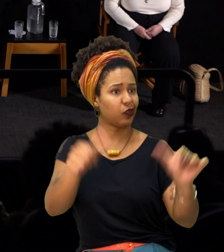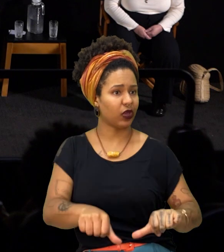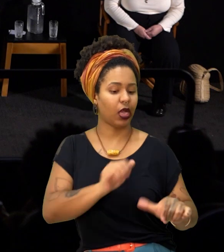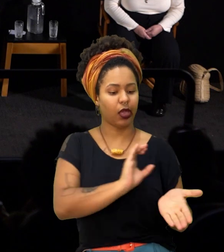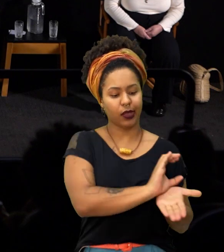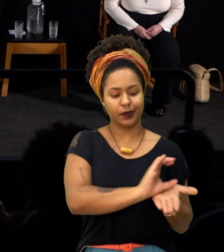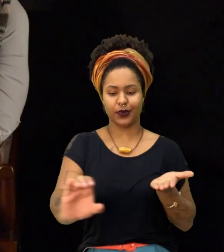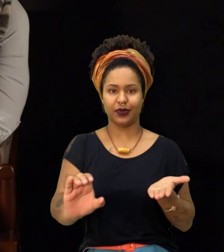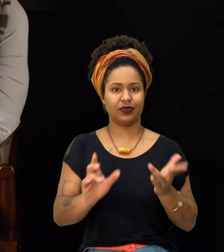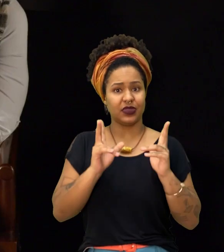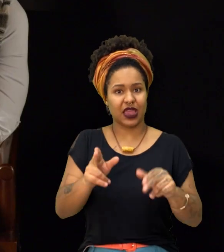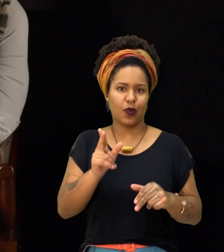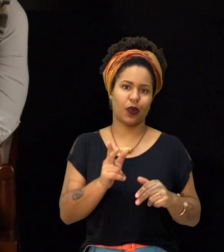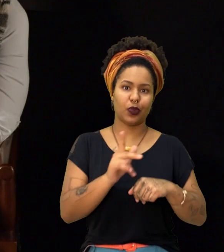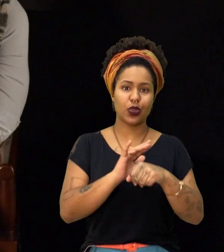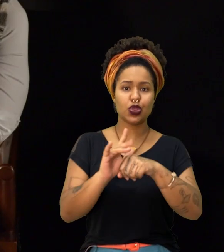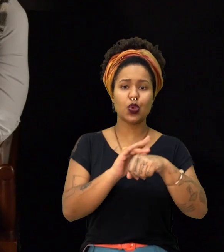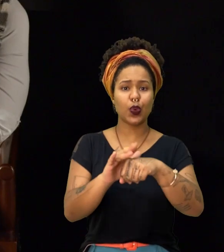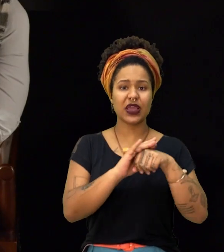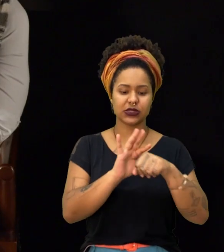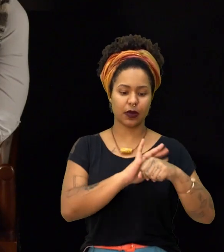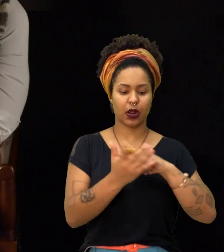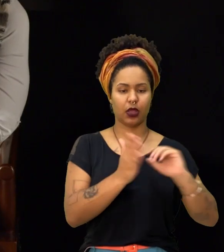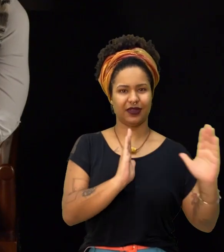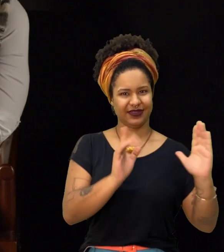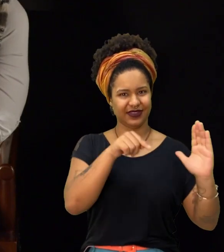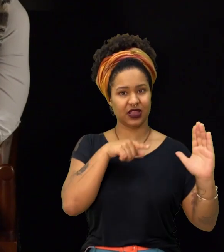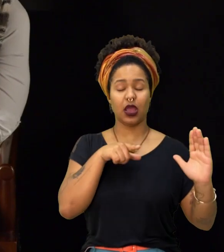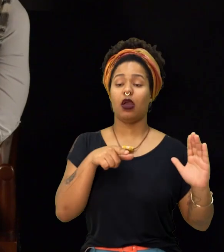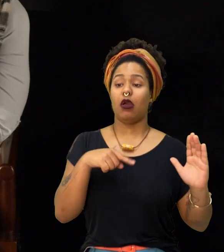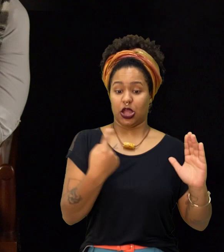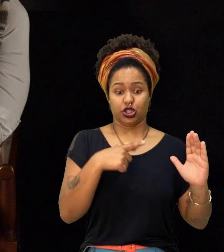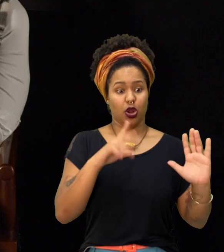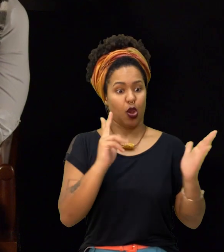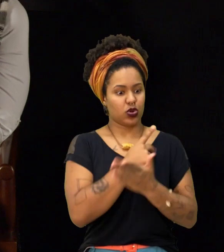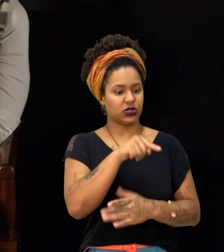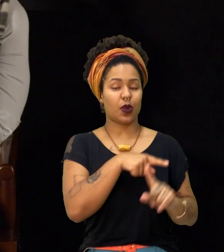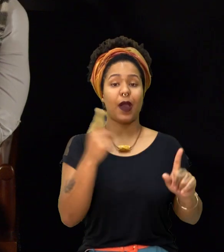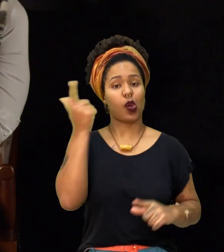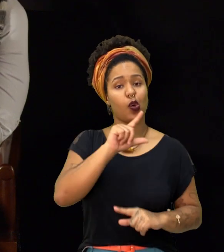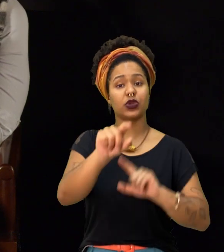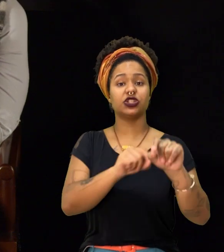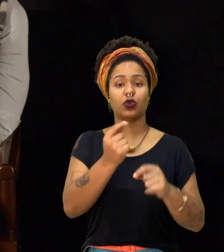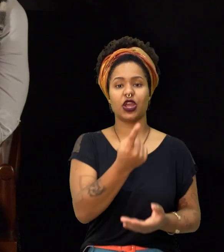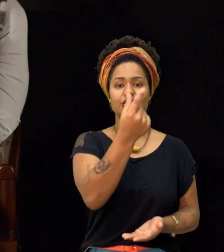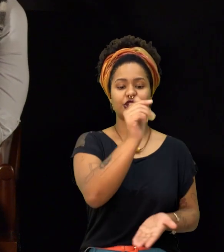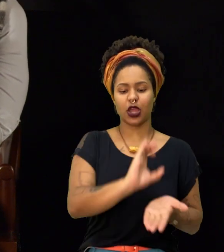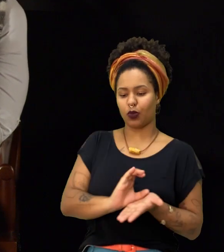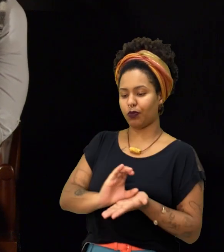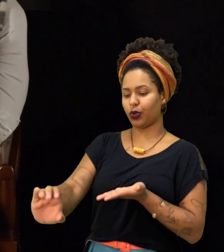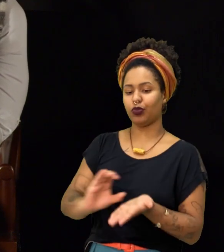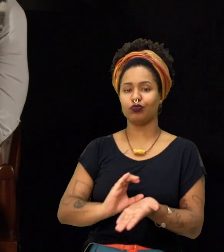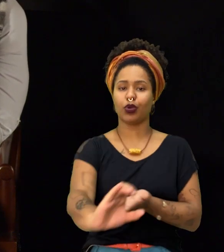uma doença, uma pandemia que está atacando, mas a gente teve a grande conquista, que foi criar um fundo para indenizar as famílias